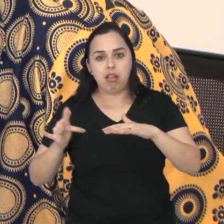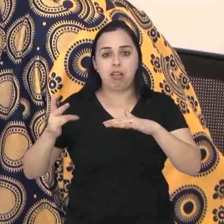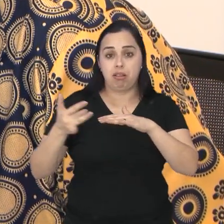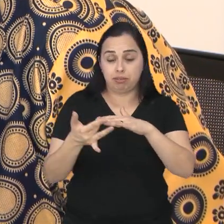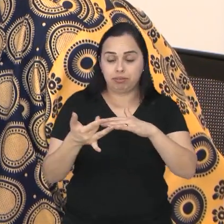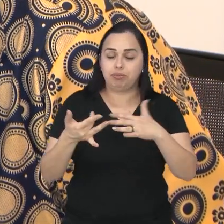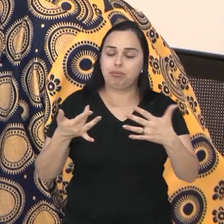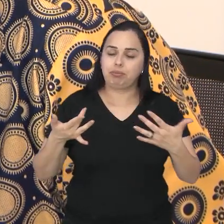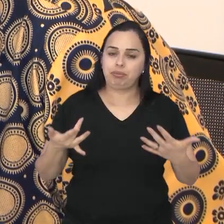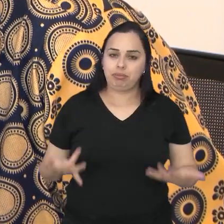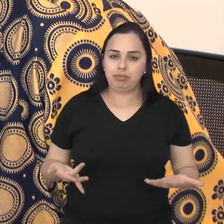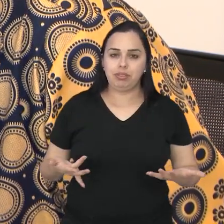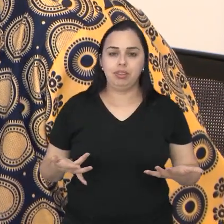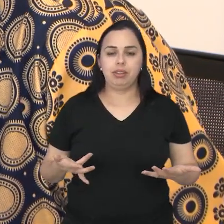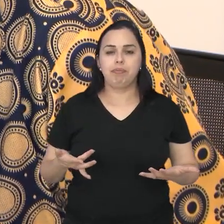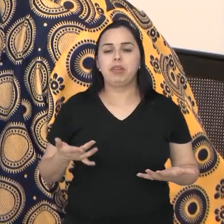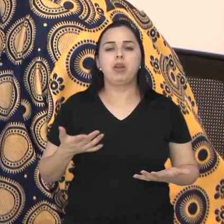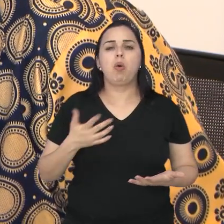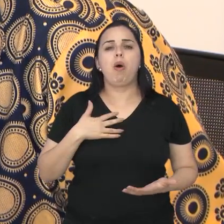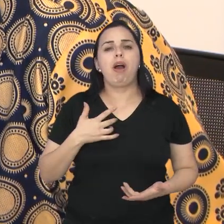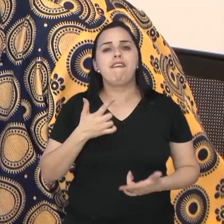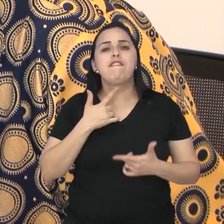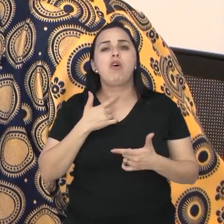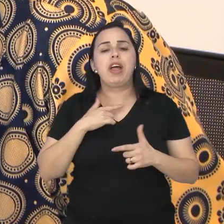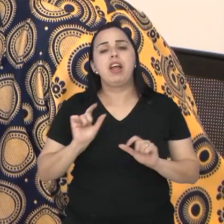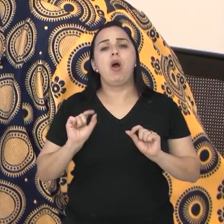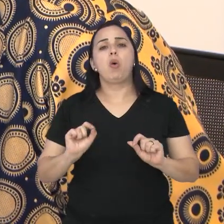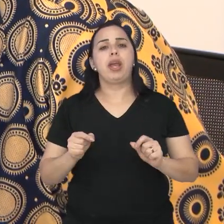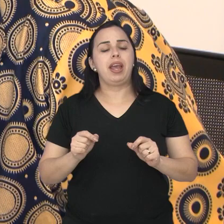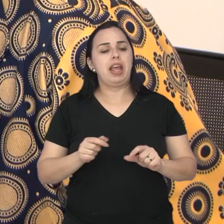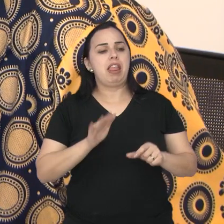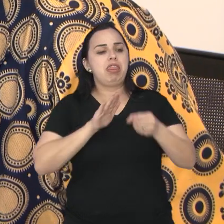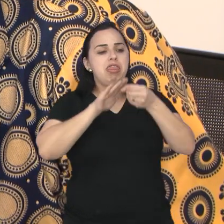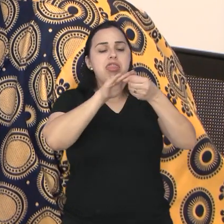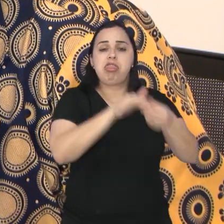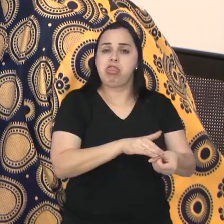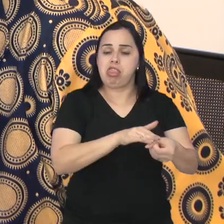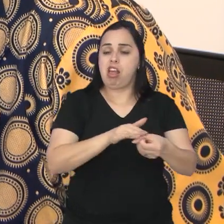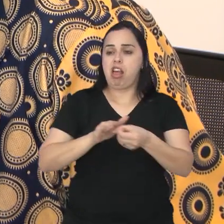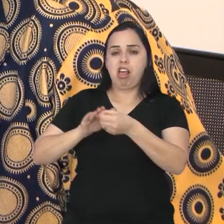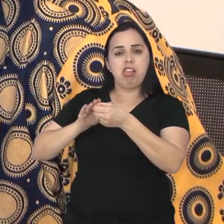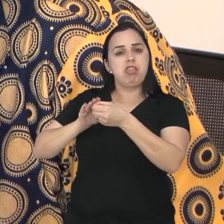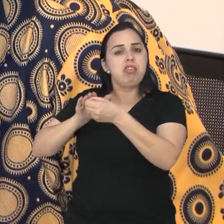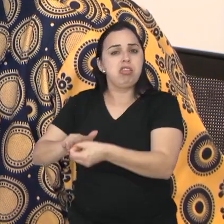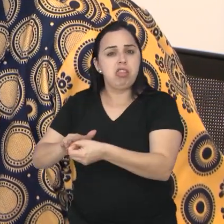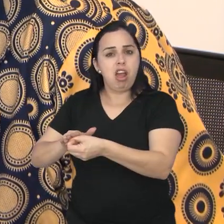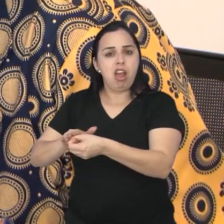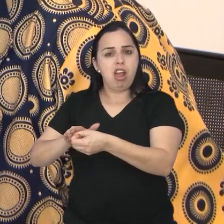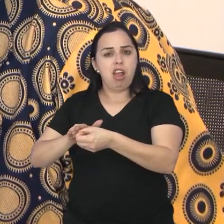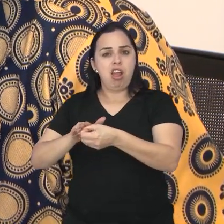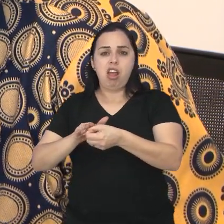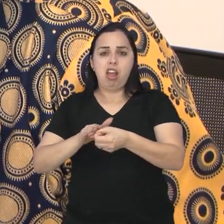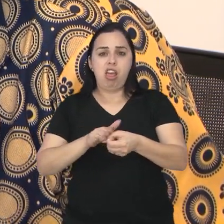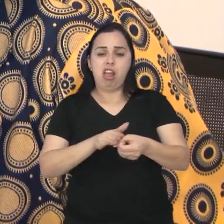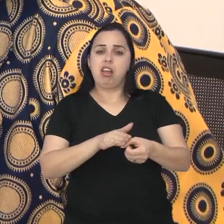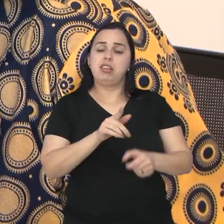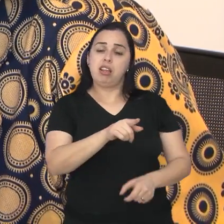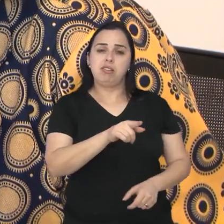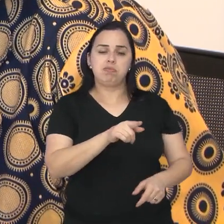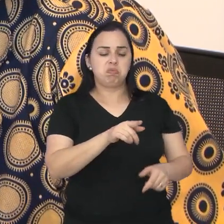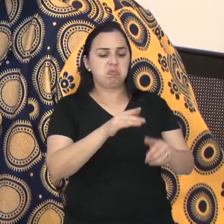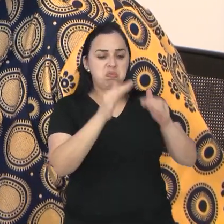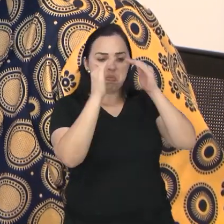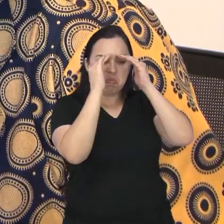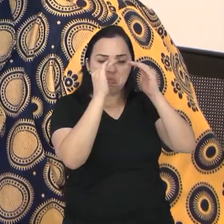internet pelo meio online e o qual é a intenção é agredir é diminuir é humilhar